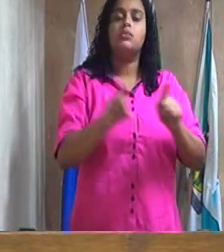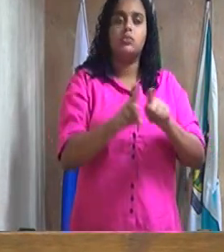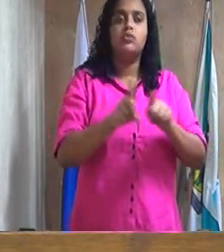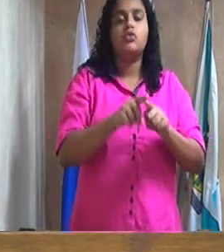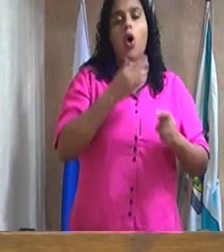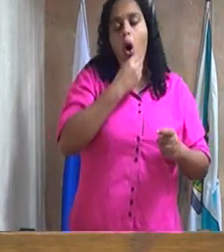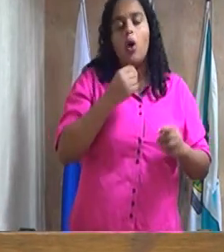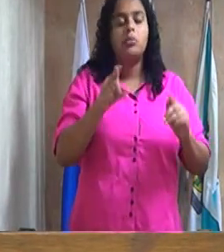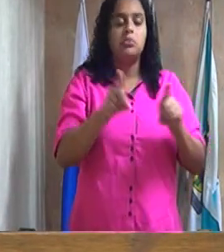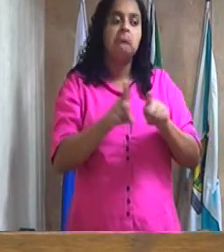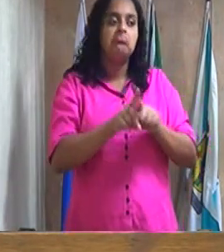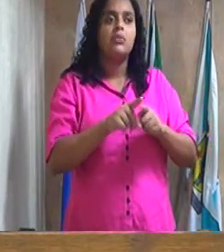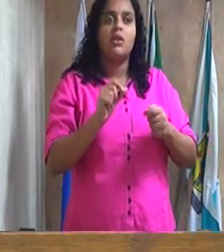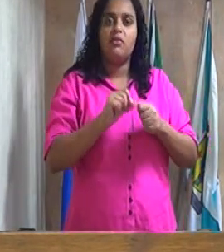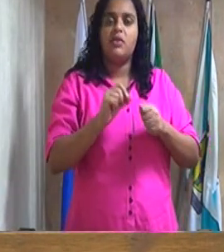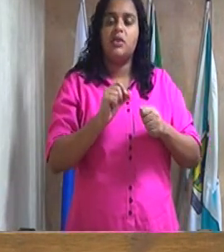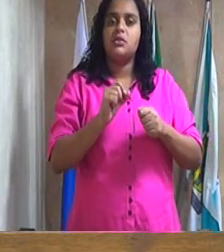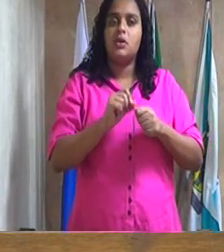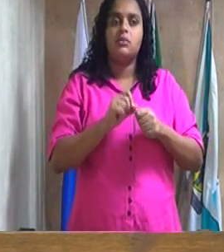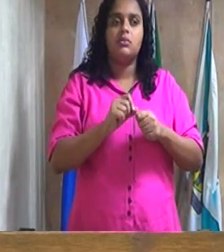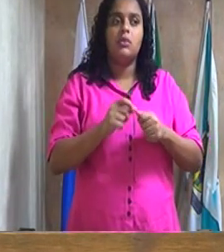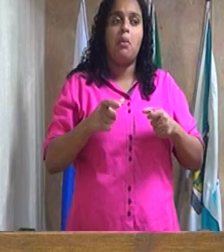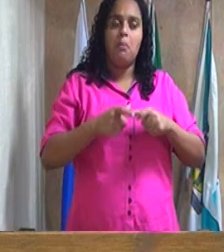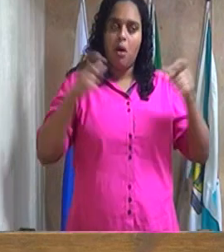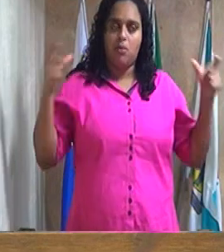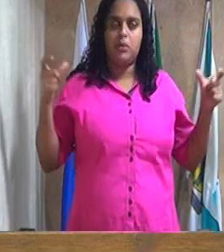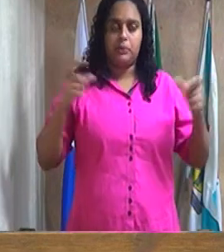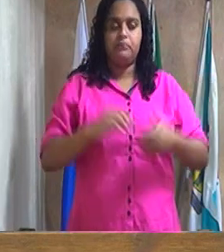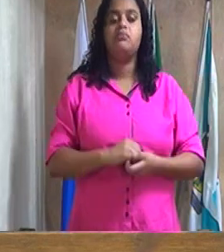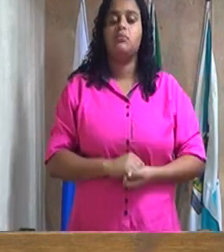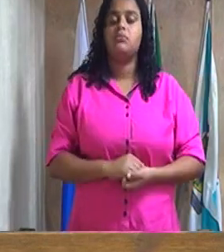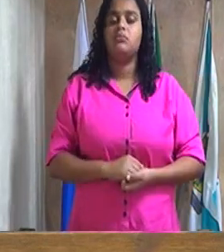alto índice.